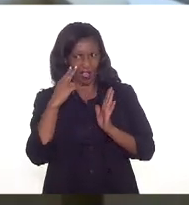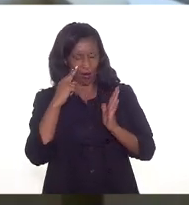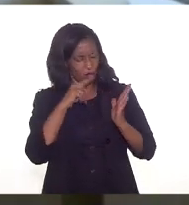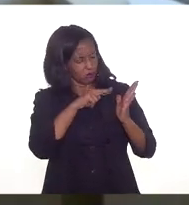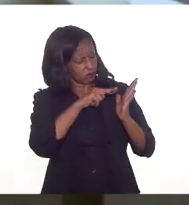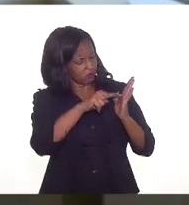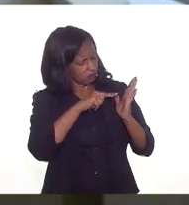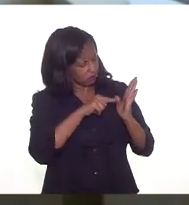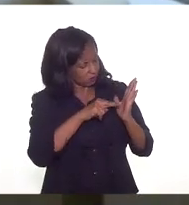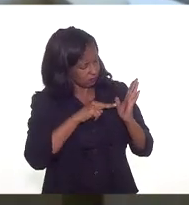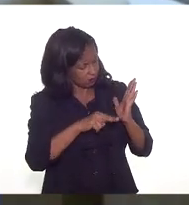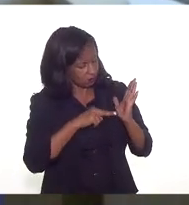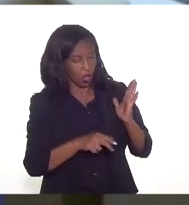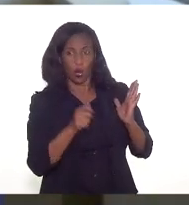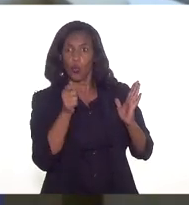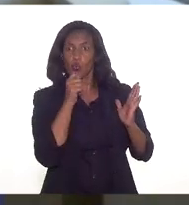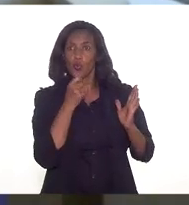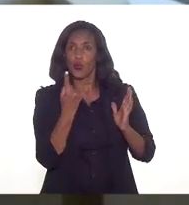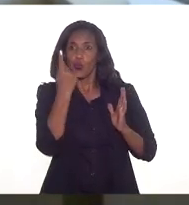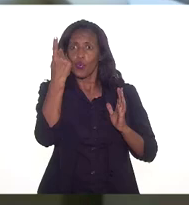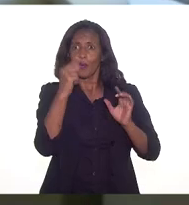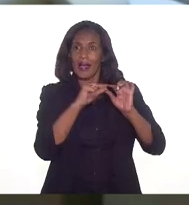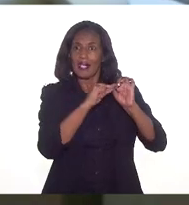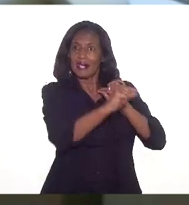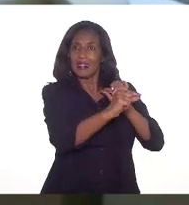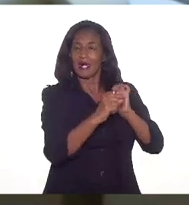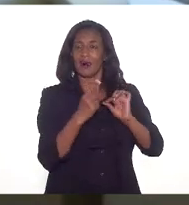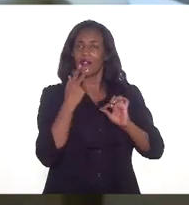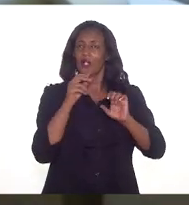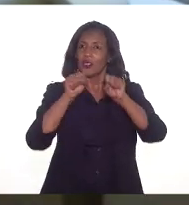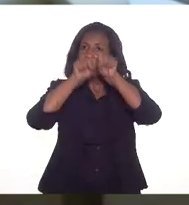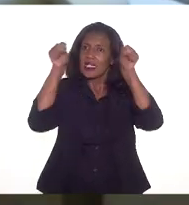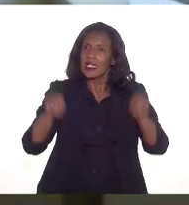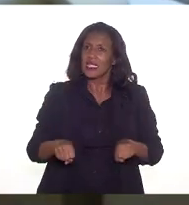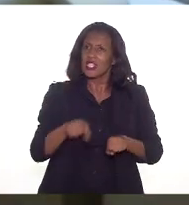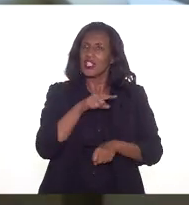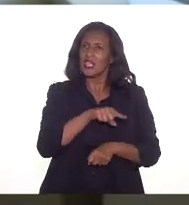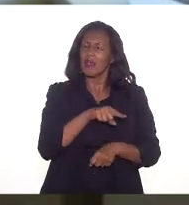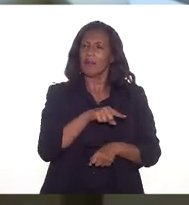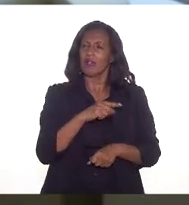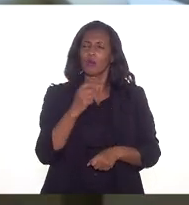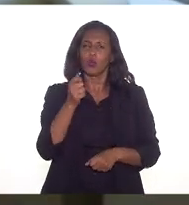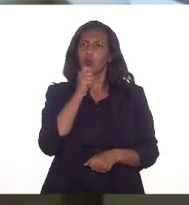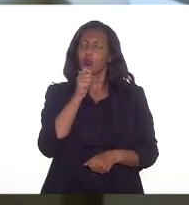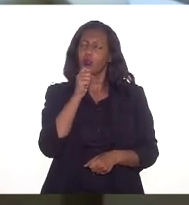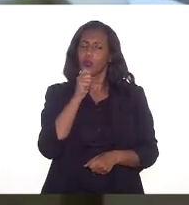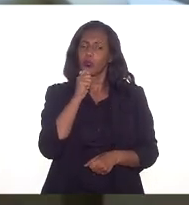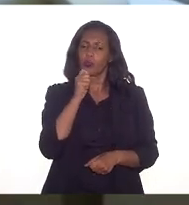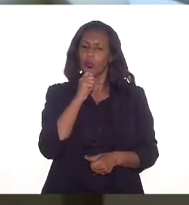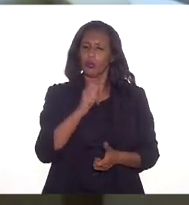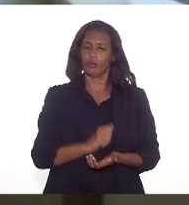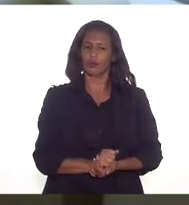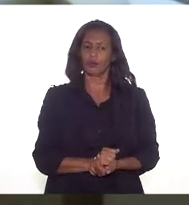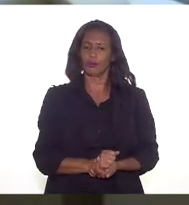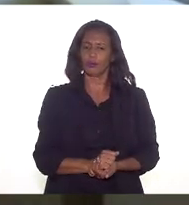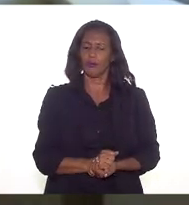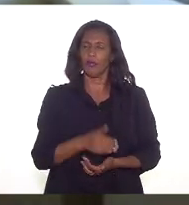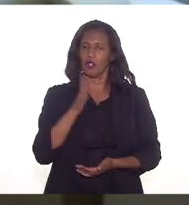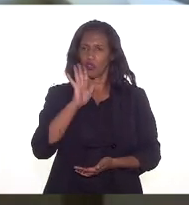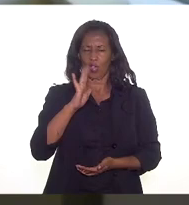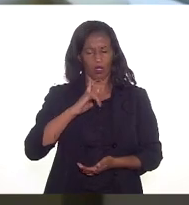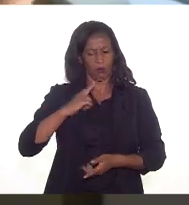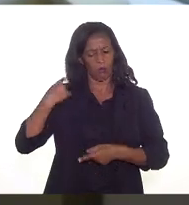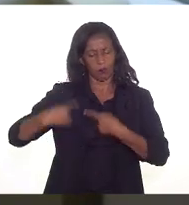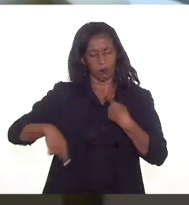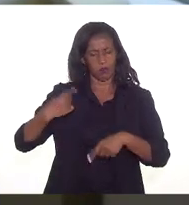sobre o sistema imunano Laranjal. Nós que estamos aqui há algum tempo, sabemos que já tivemos uma grande discussão,